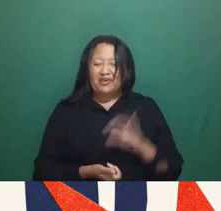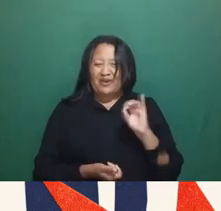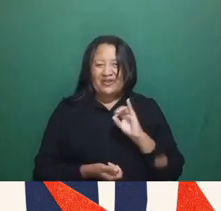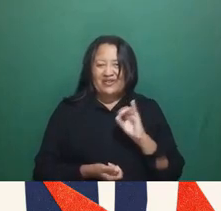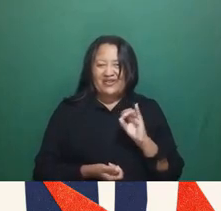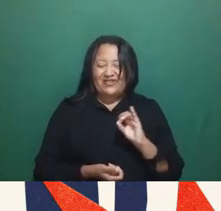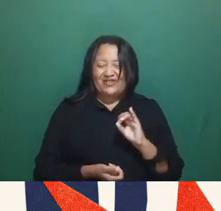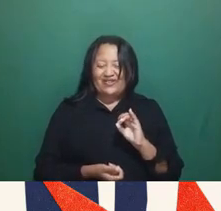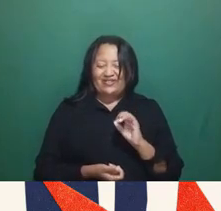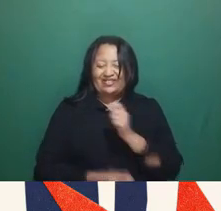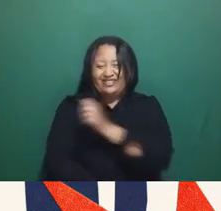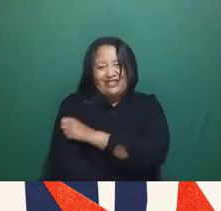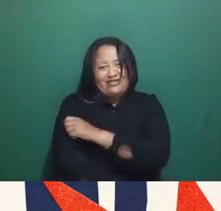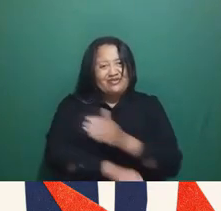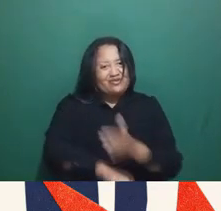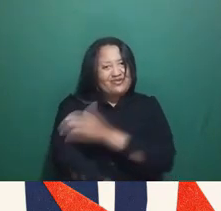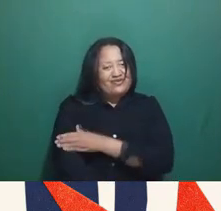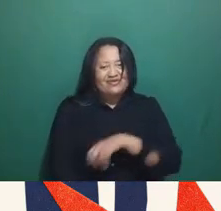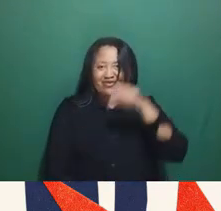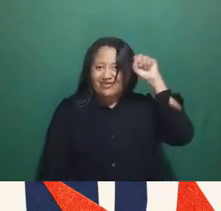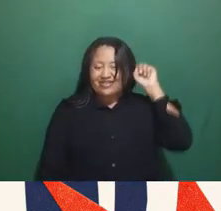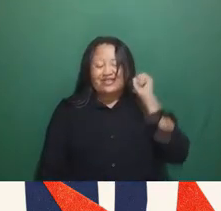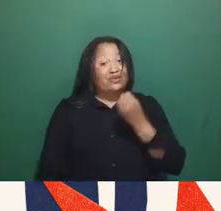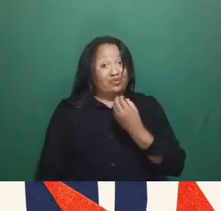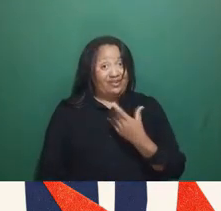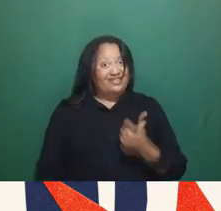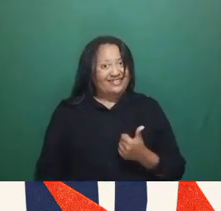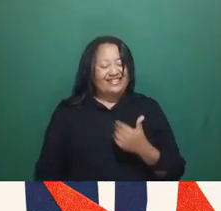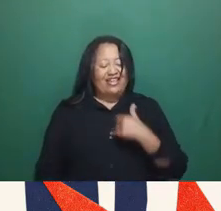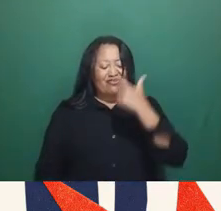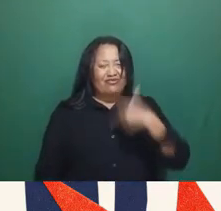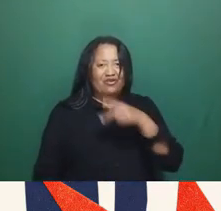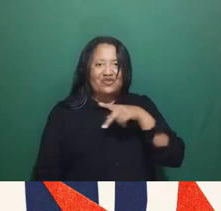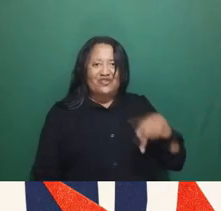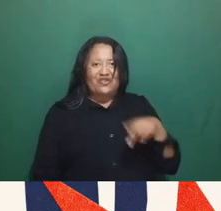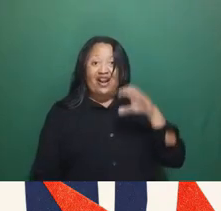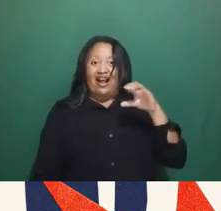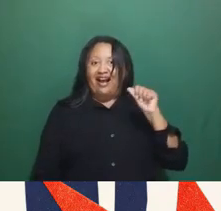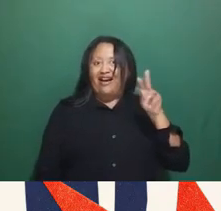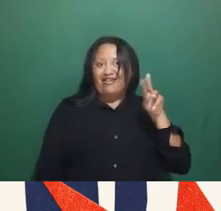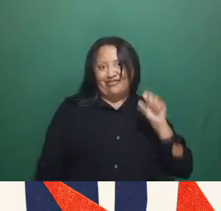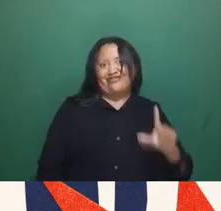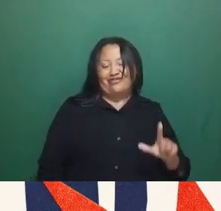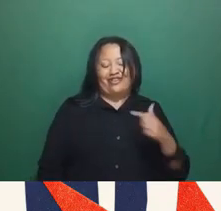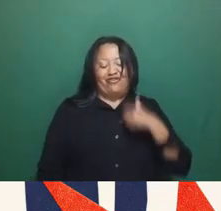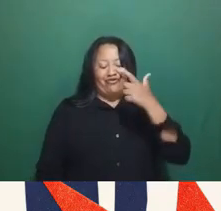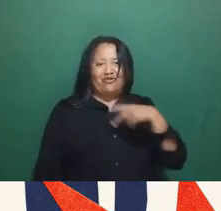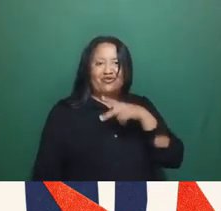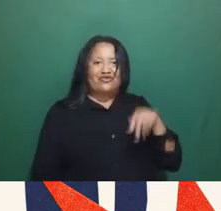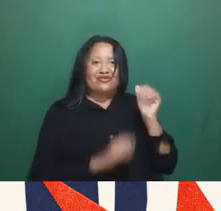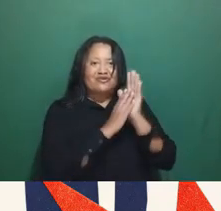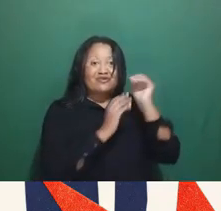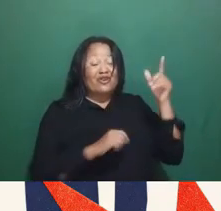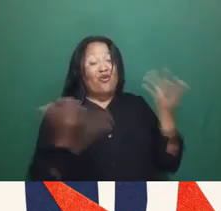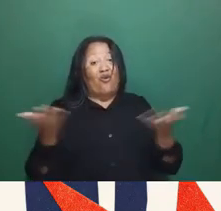Olá galerinha do presunto tudo bem eu sou professora Carol Belo Sou professor de espanhol aqui do projeto e hoje a gente faz